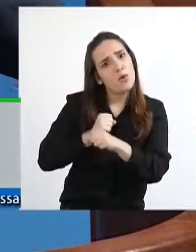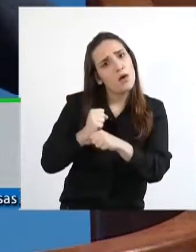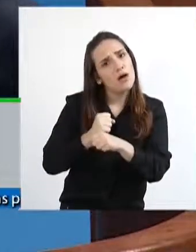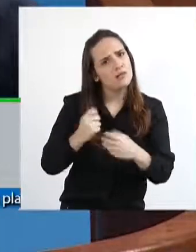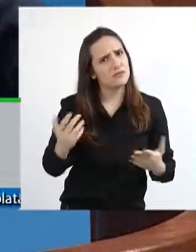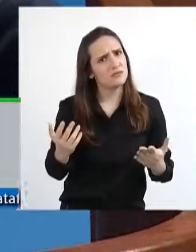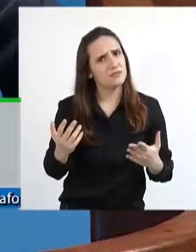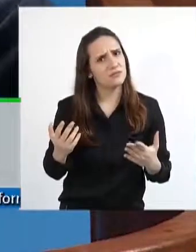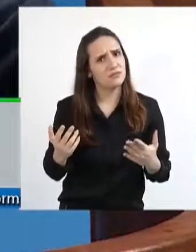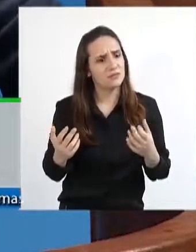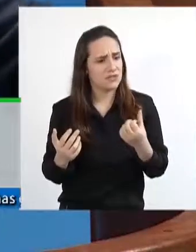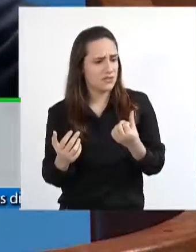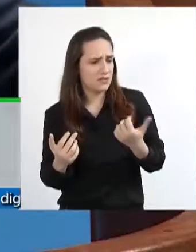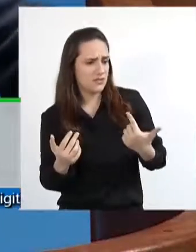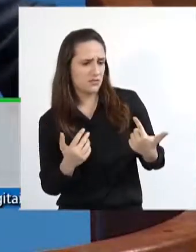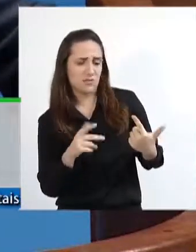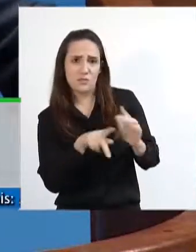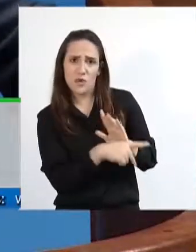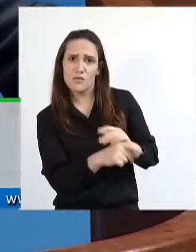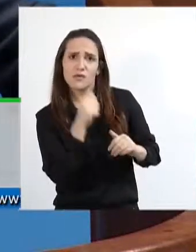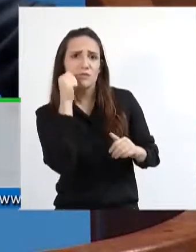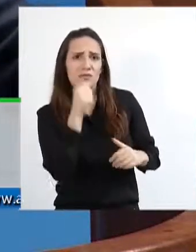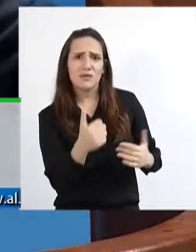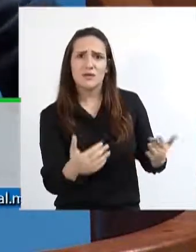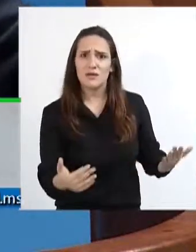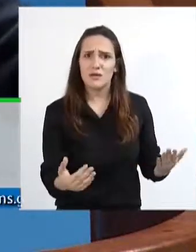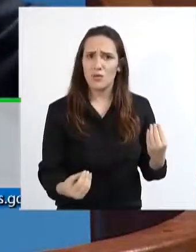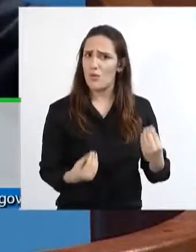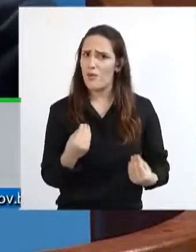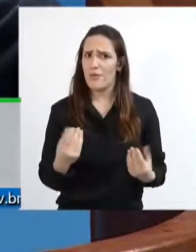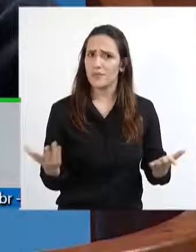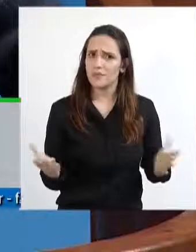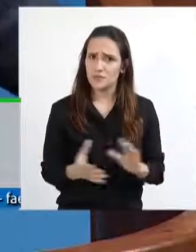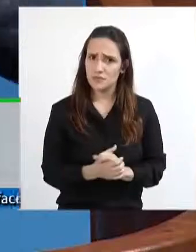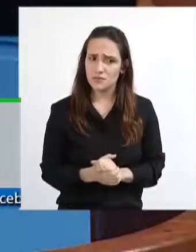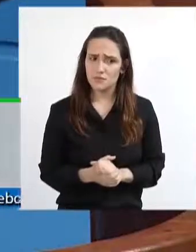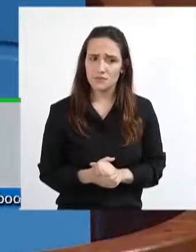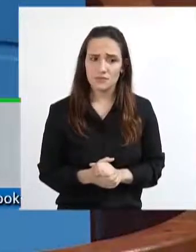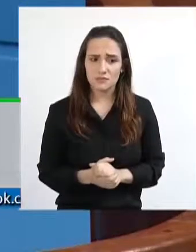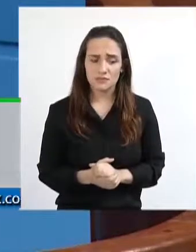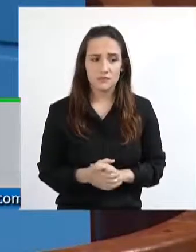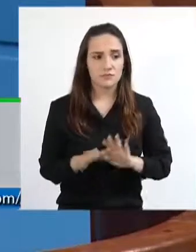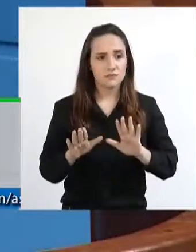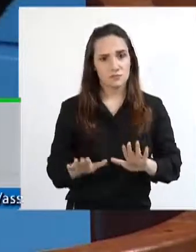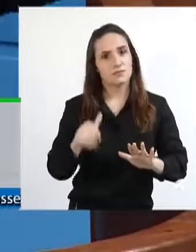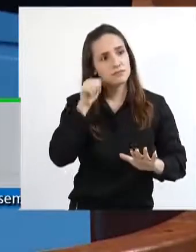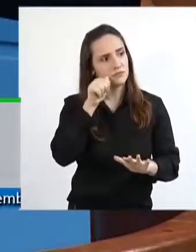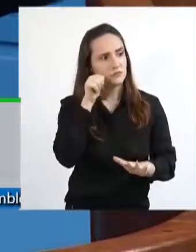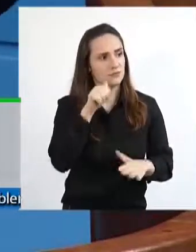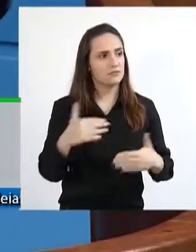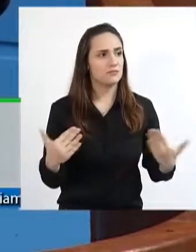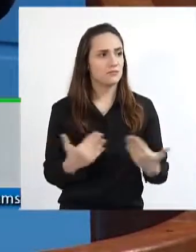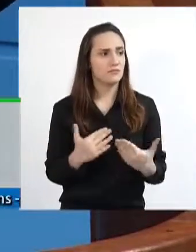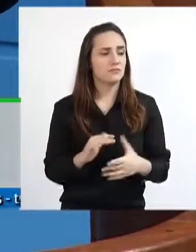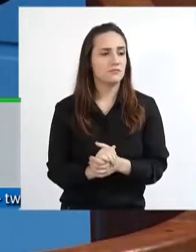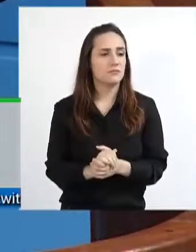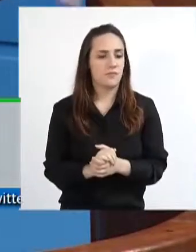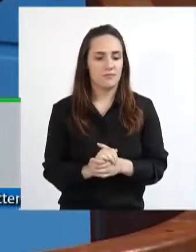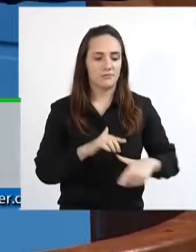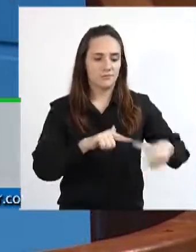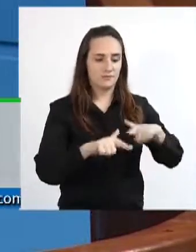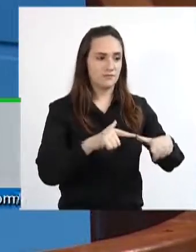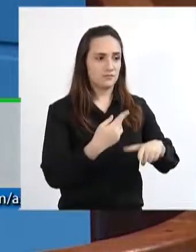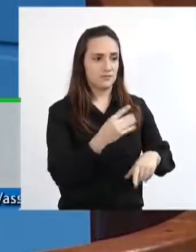homens, 62 para as mulheres. Isso significa que o trabalhador ele tem que contribuir 40